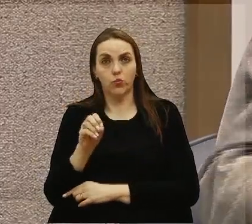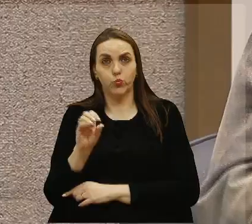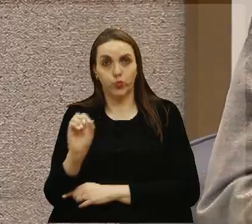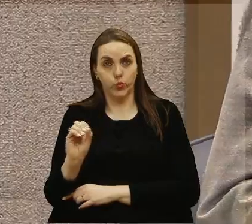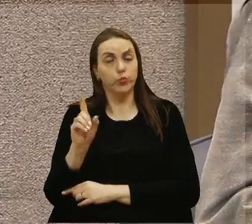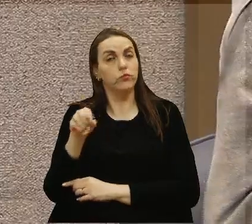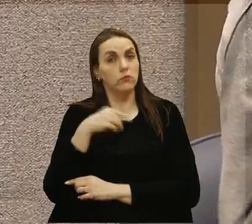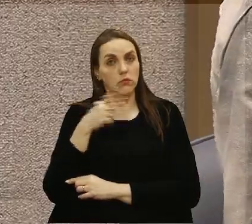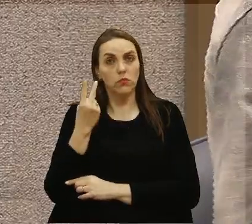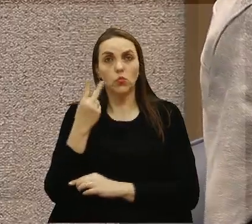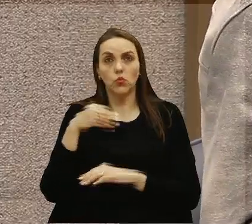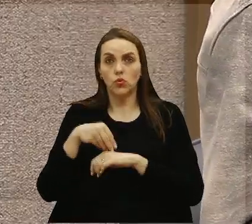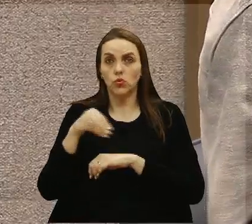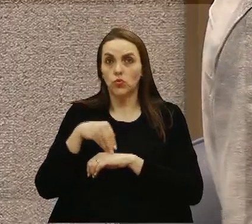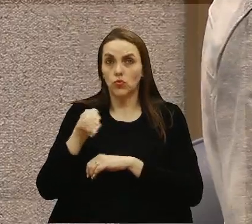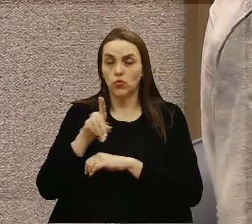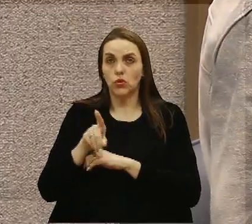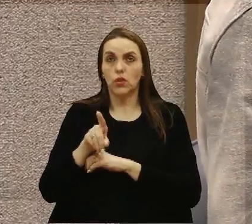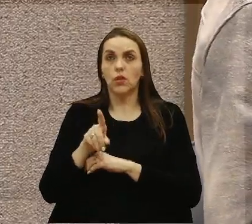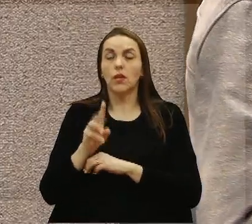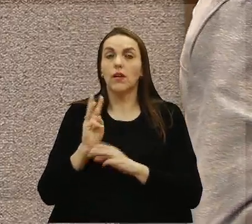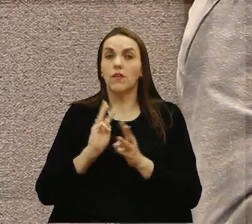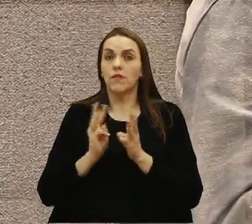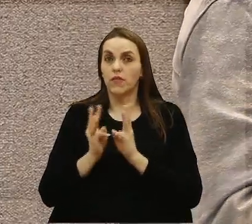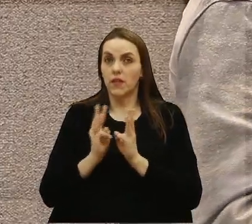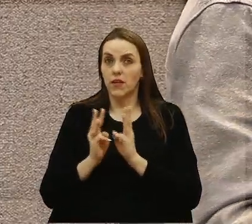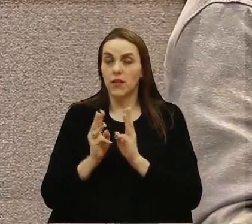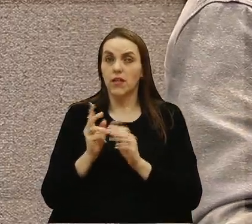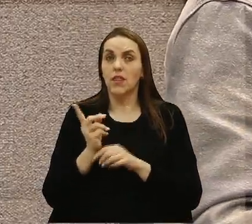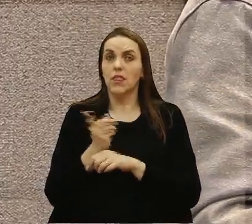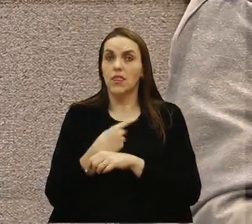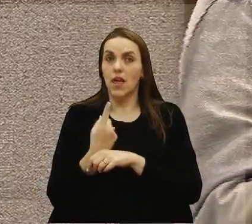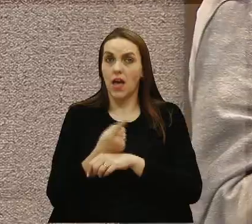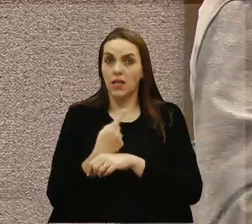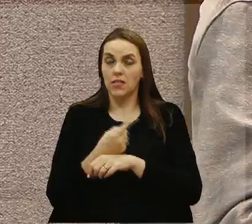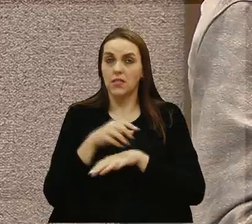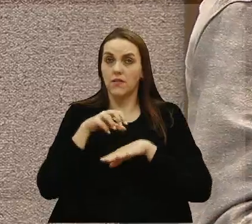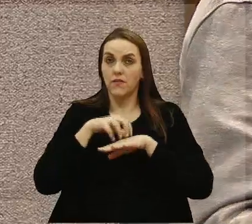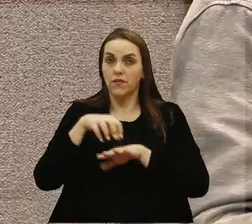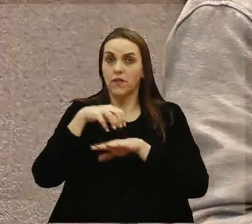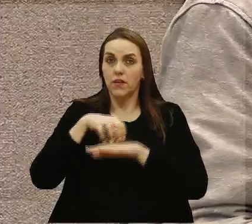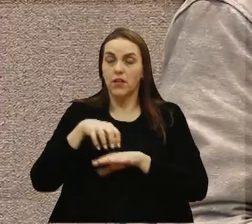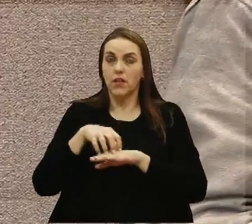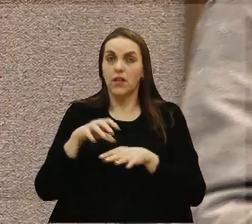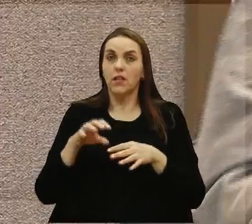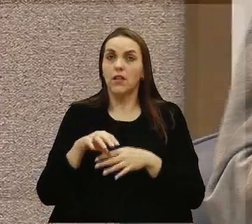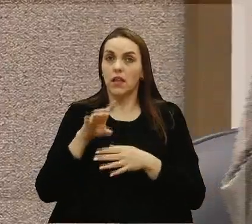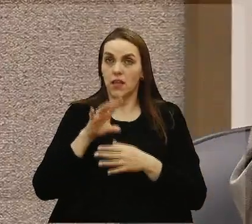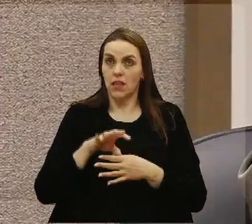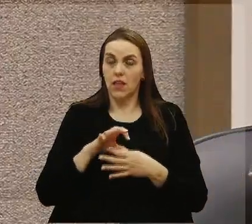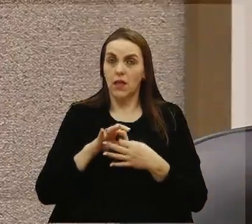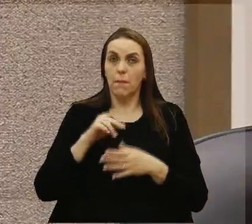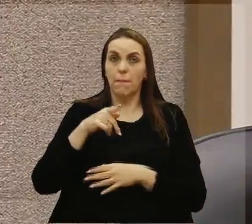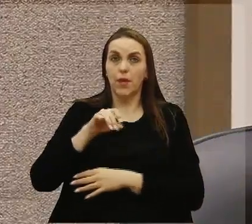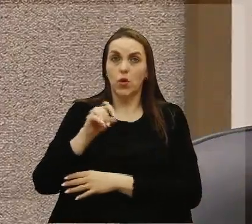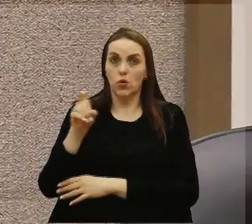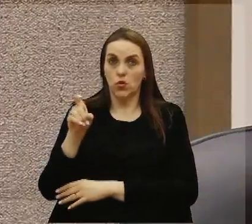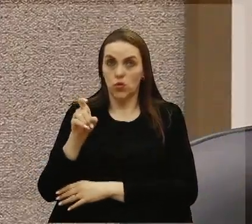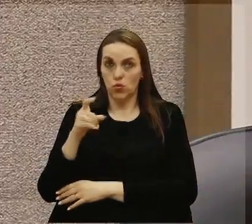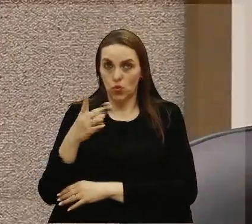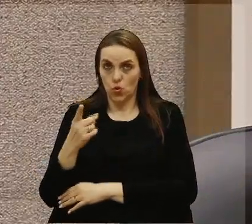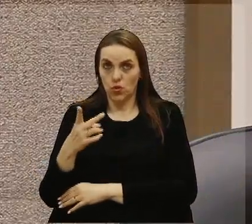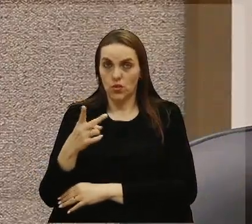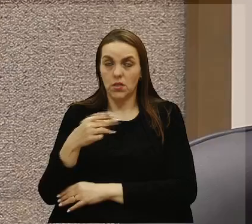de liberar para van, táxi e fretamento a Pio 12, a Moreira,